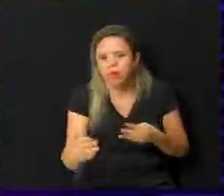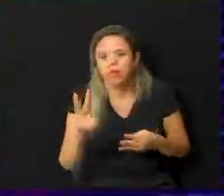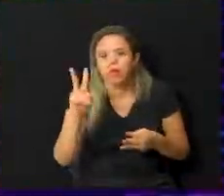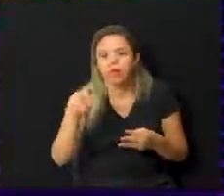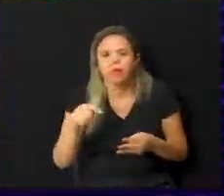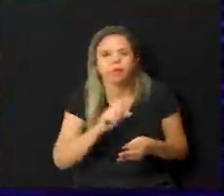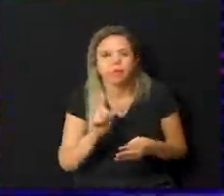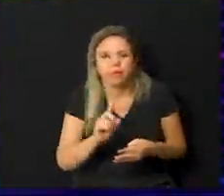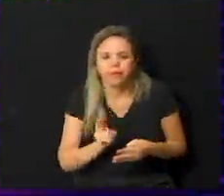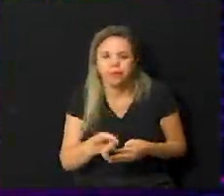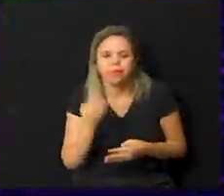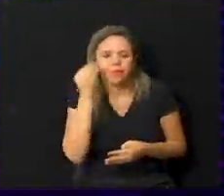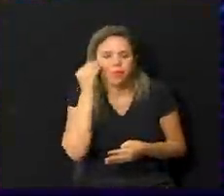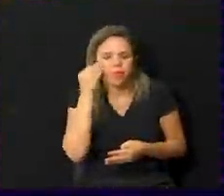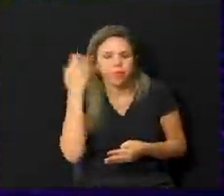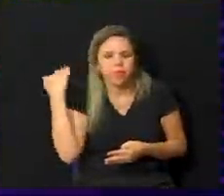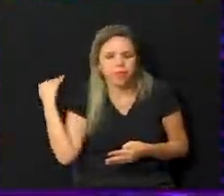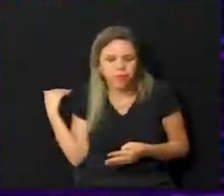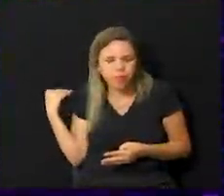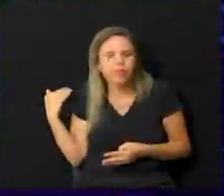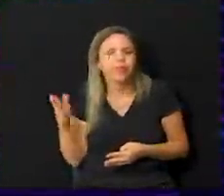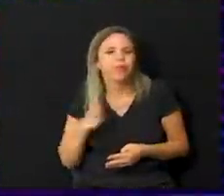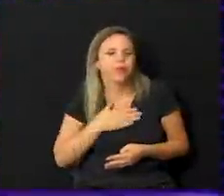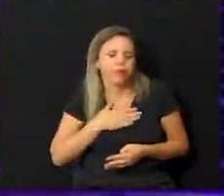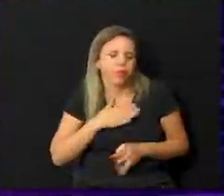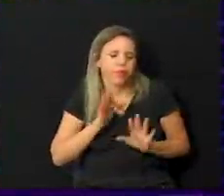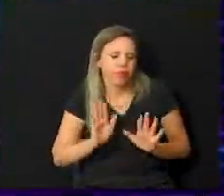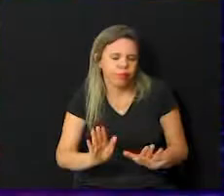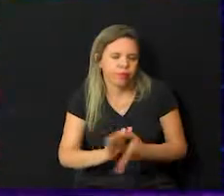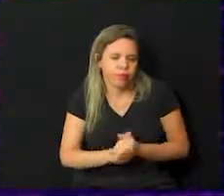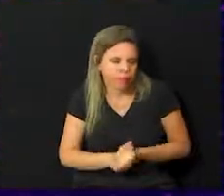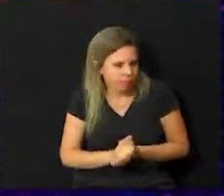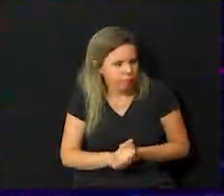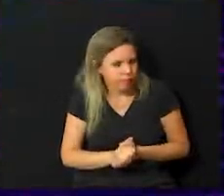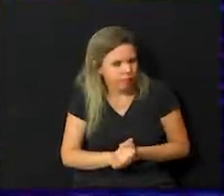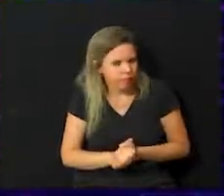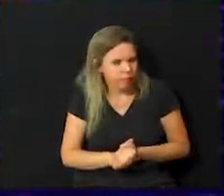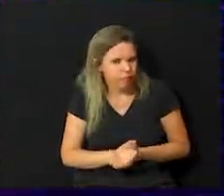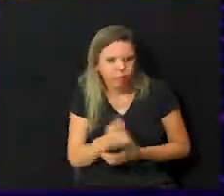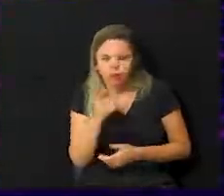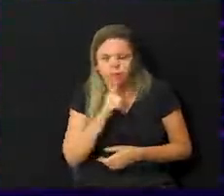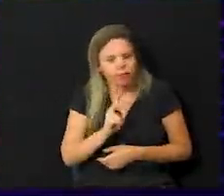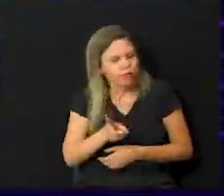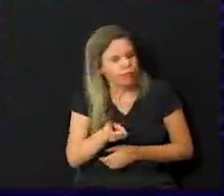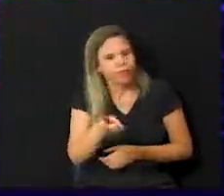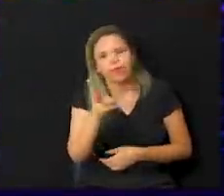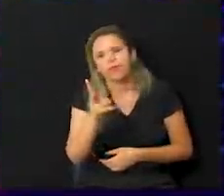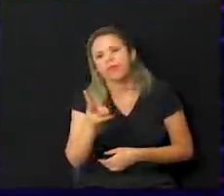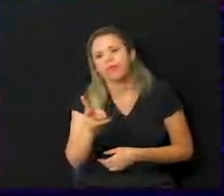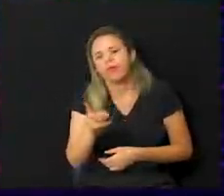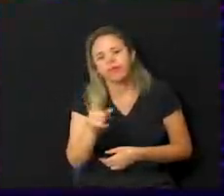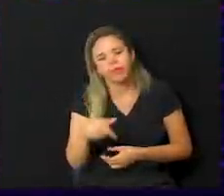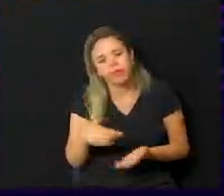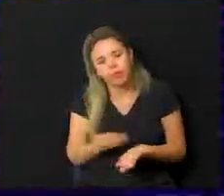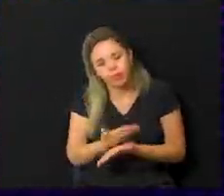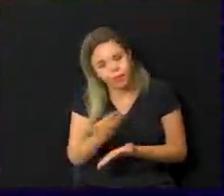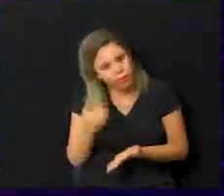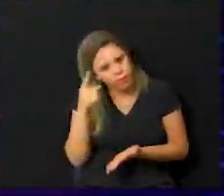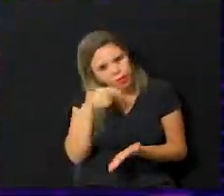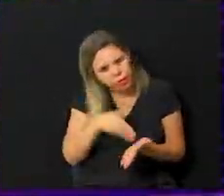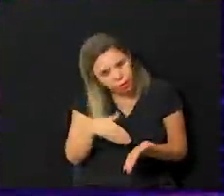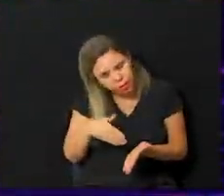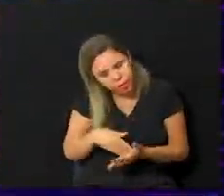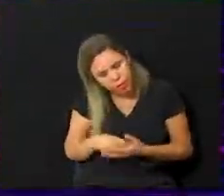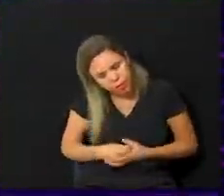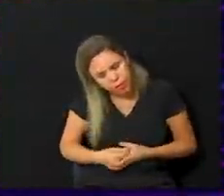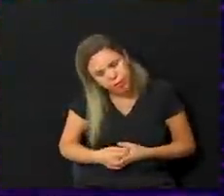mim. Eu já tentei fazer continuações de livros anteriores meus, mas eu simplesmente não consigo manter essa continuidade. Eu tenho uma certa